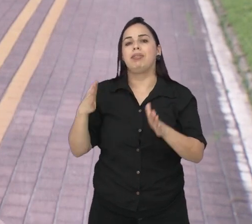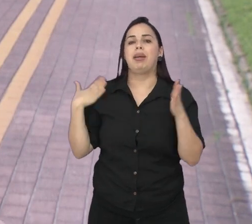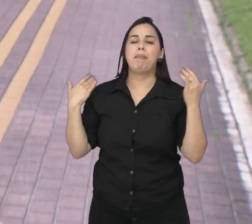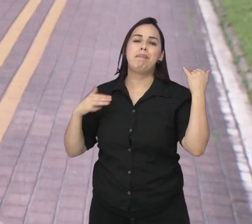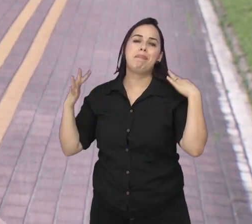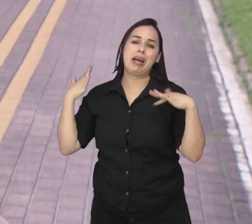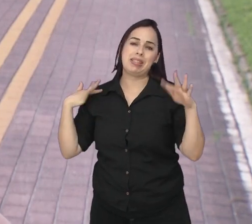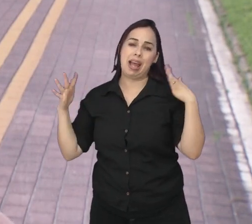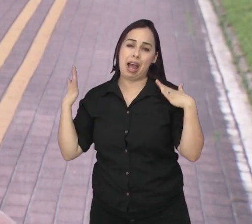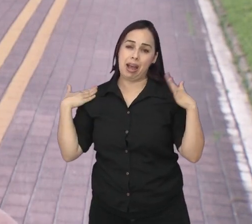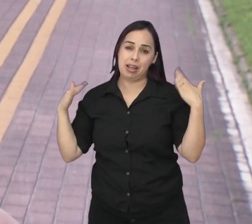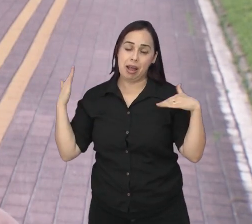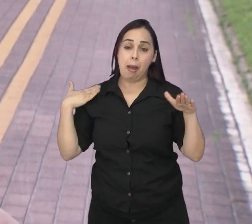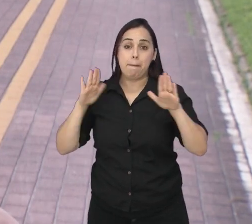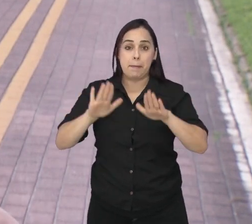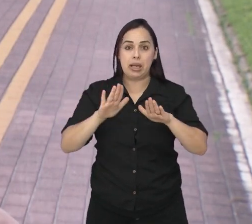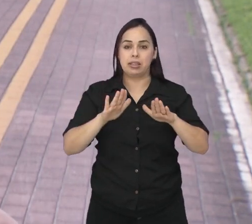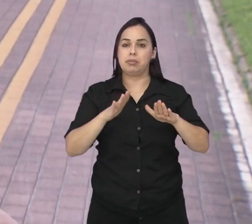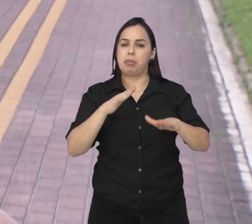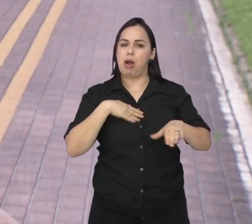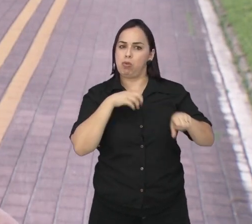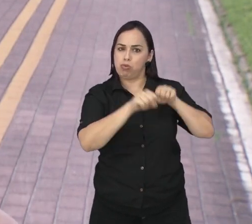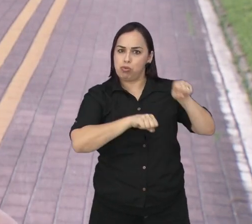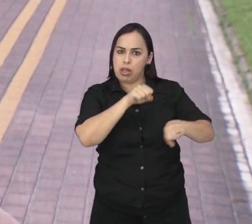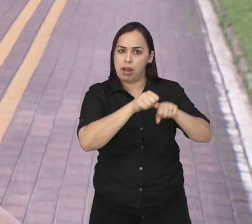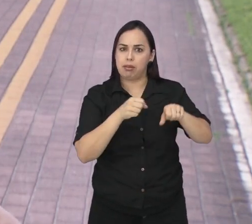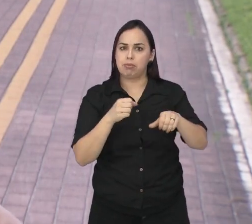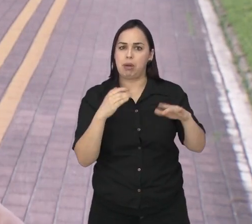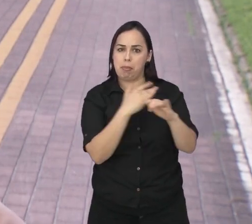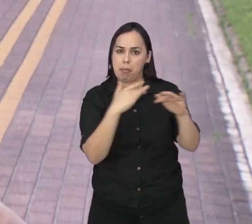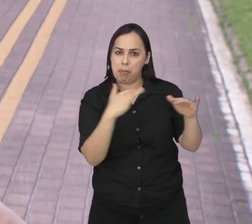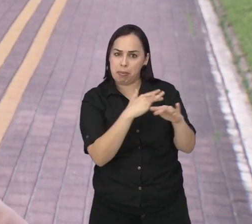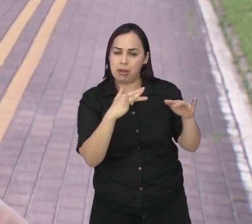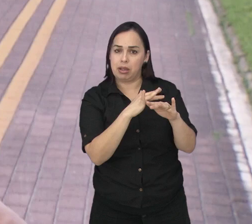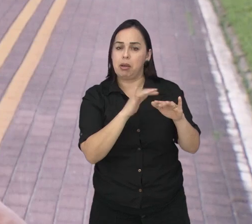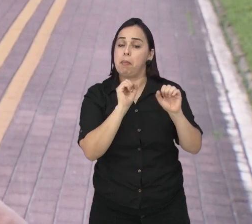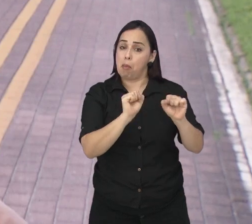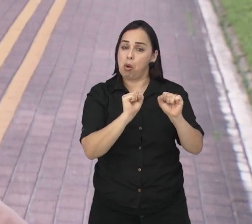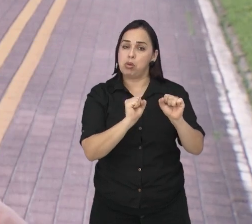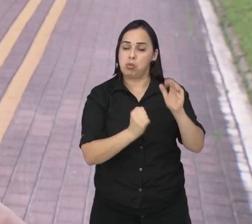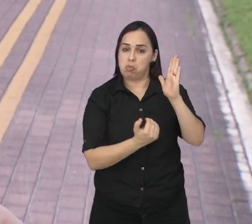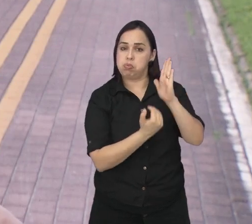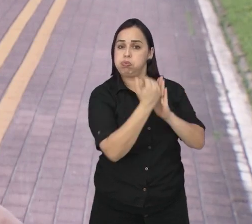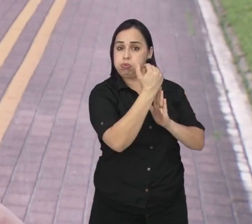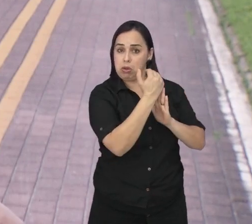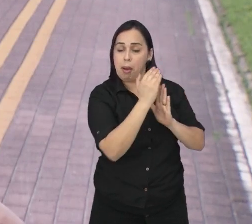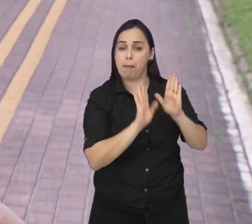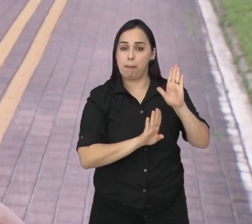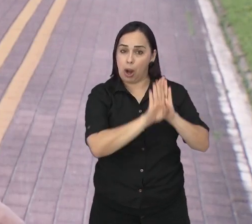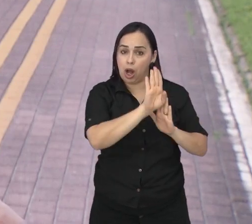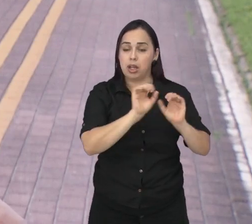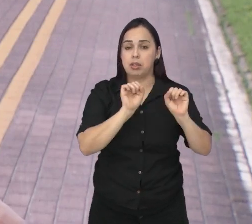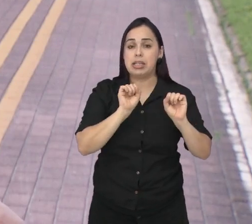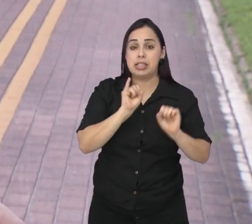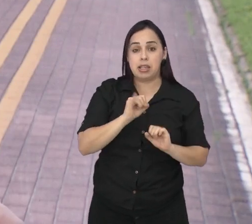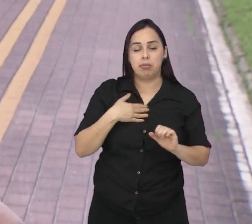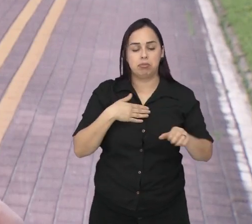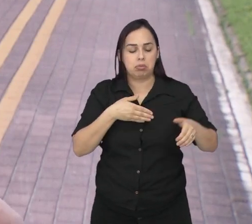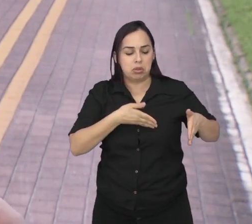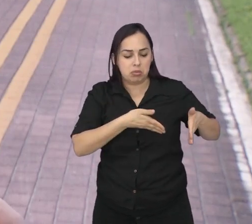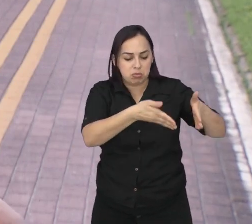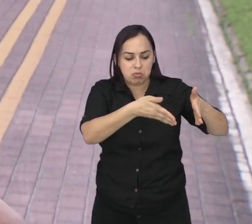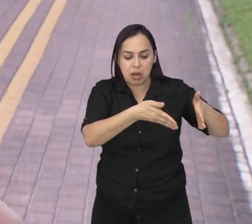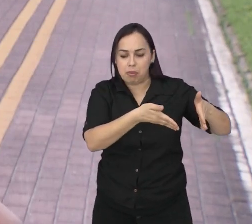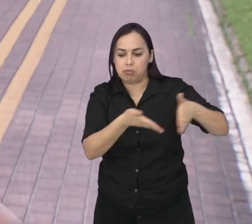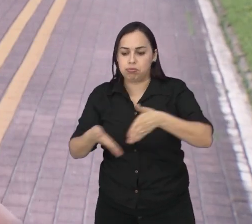Mas ainda para a mobilidade a gente não vê tanto assim, e pode aumentar. Então, se tiver mais ciclovias e